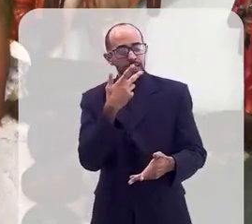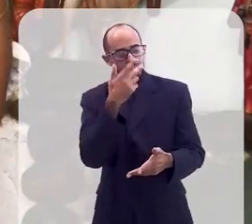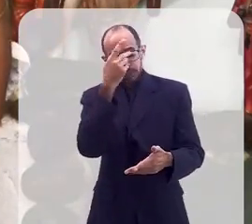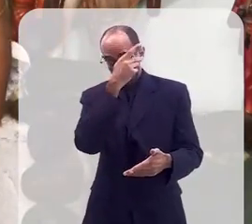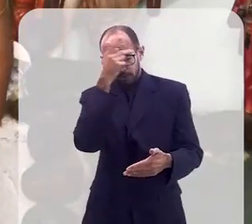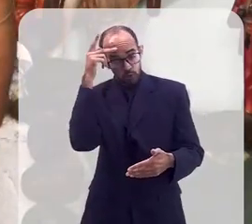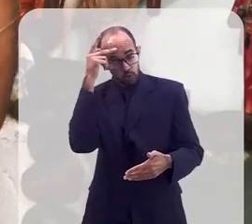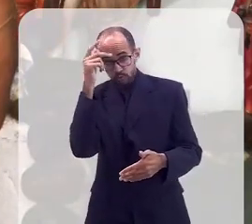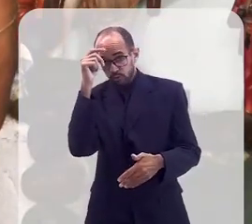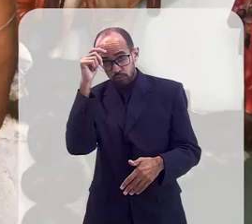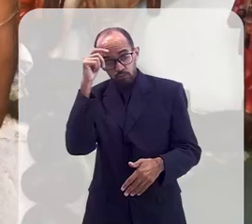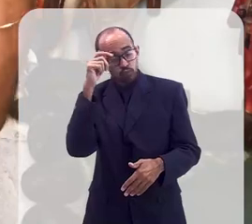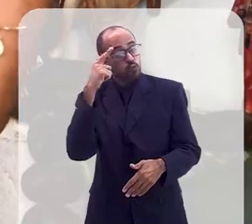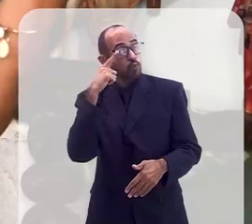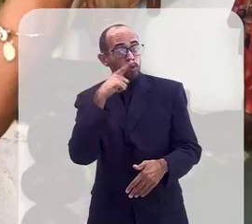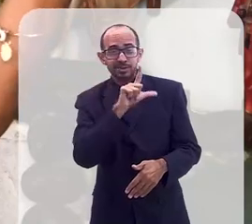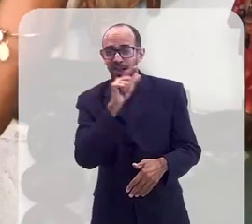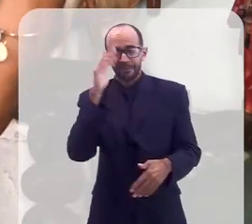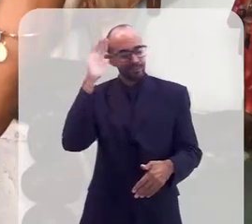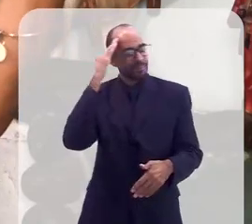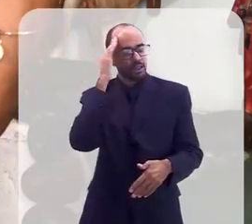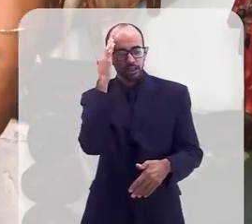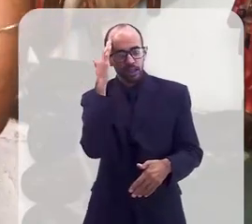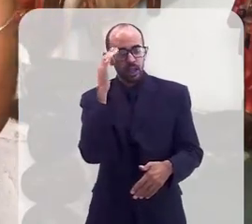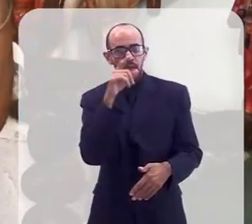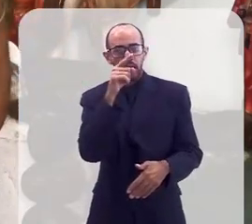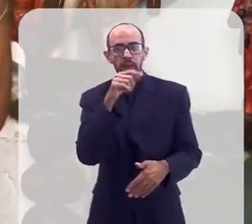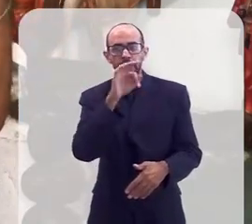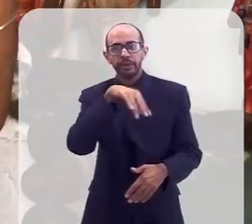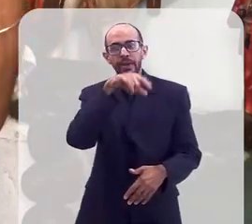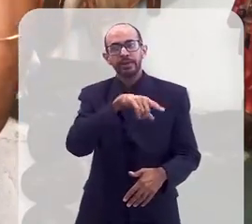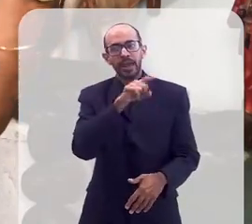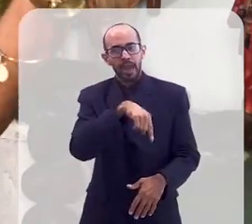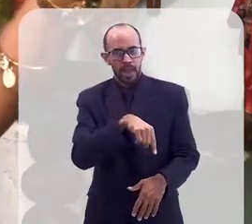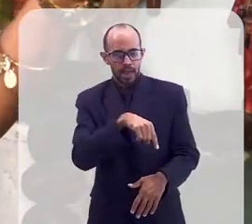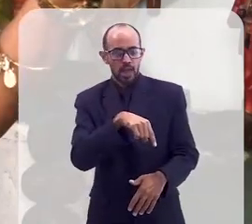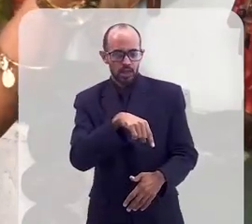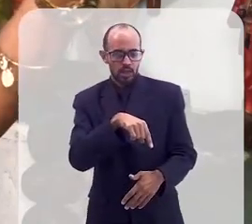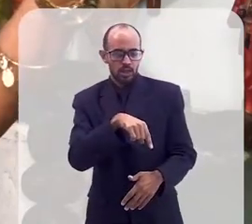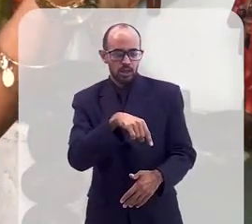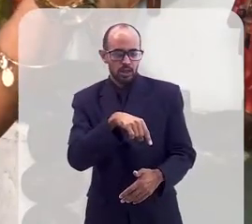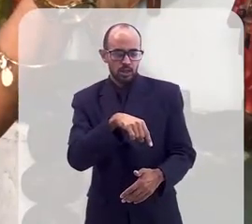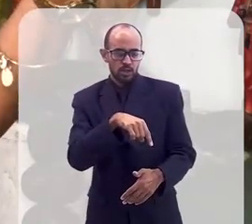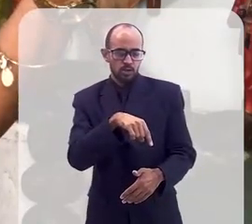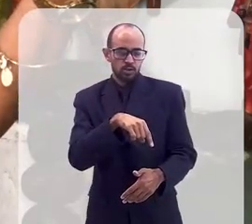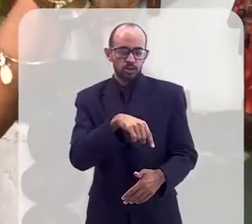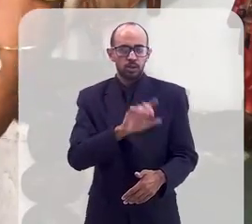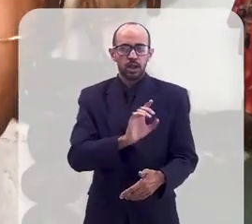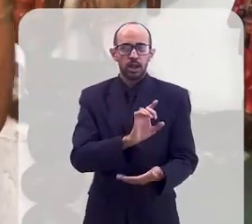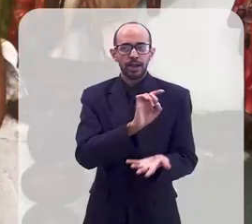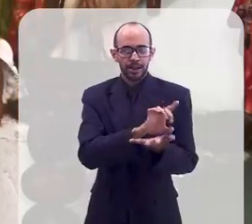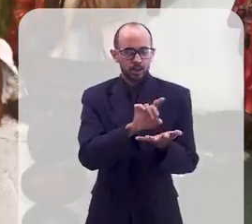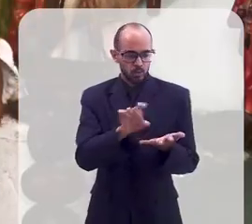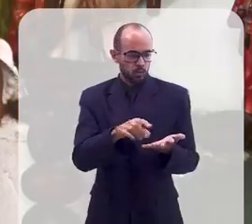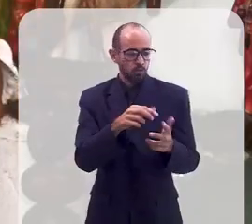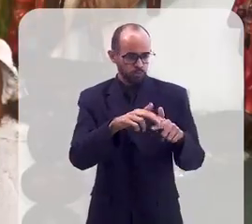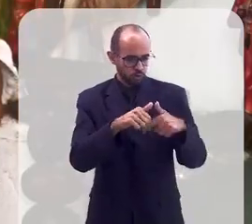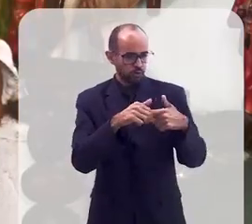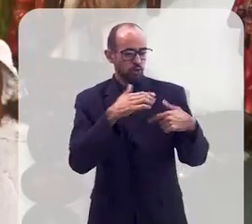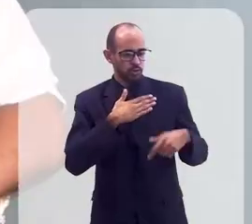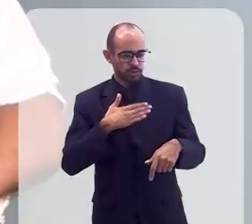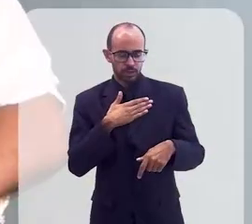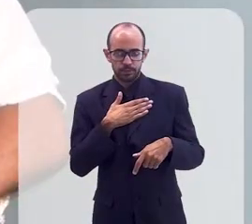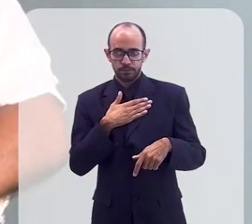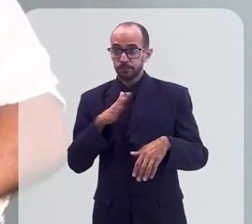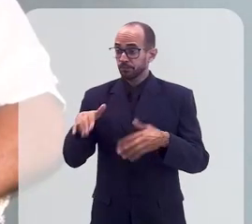ou não sabem realmente quem são eles. Então, por isso que eu gostei muito da sua explicação sobre isso. Então,